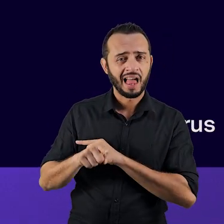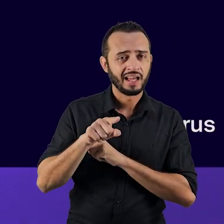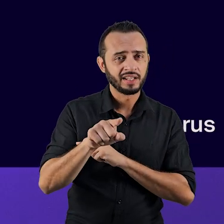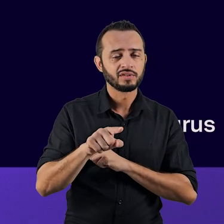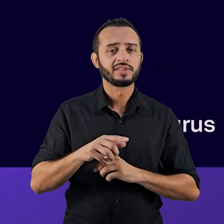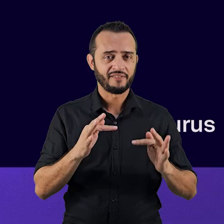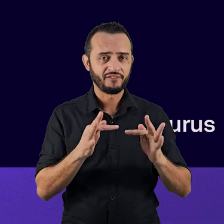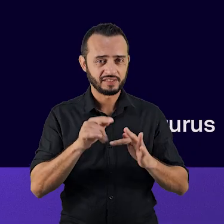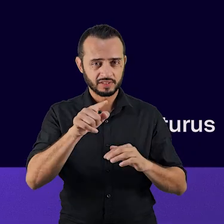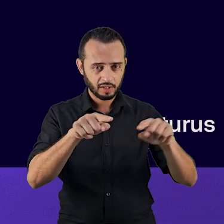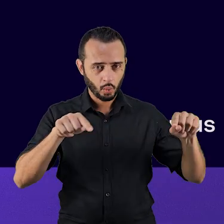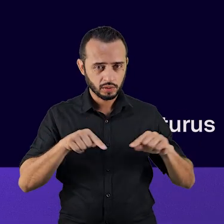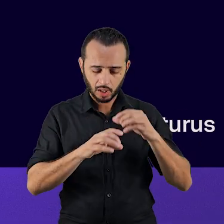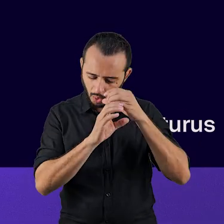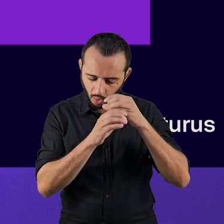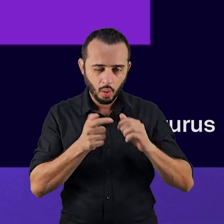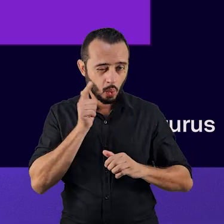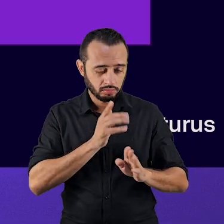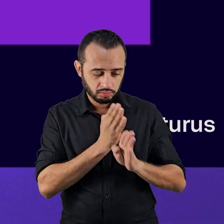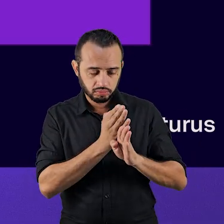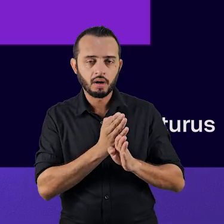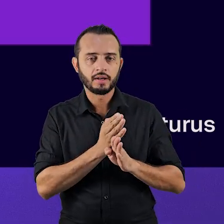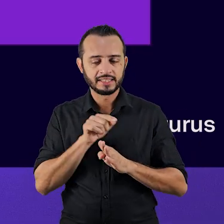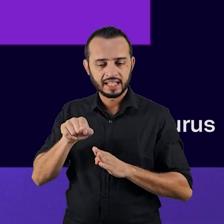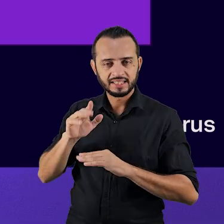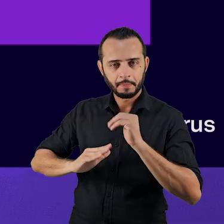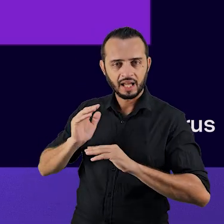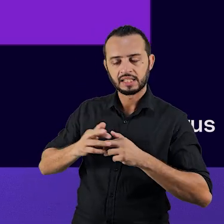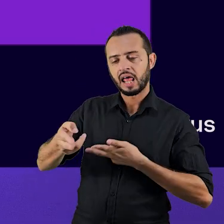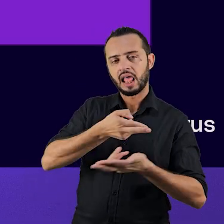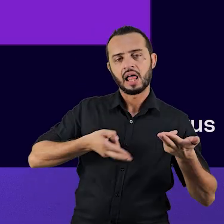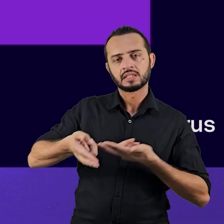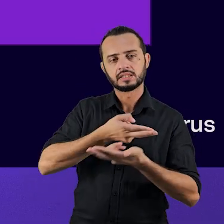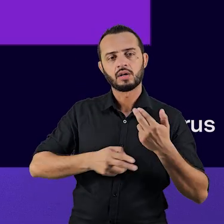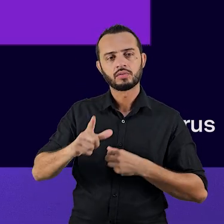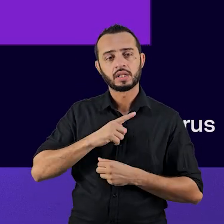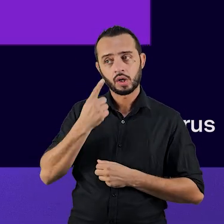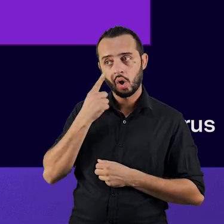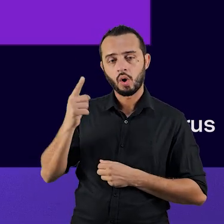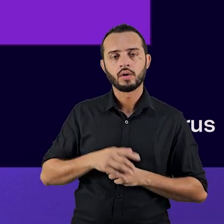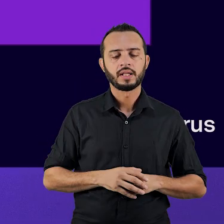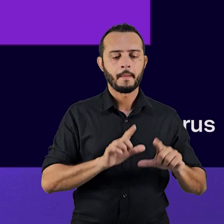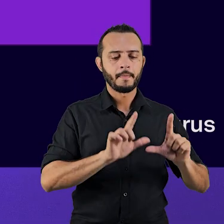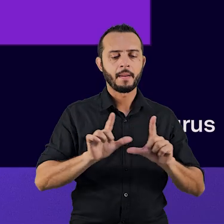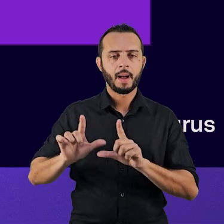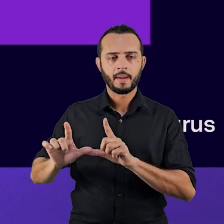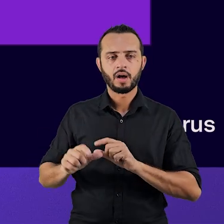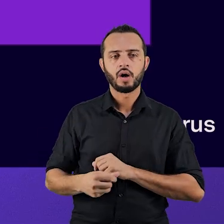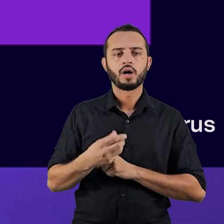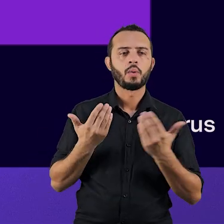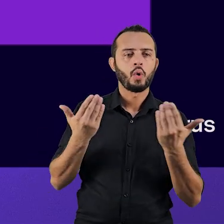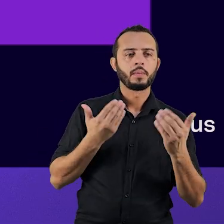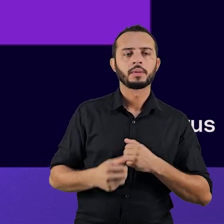você mede no laboratório, estão relacionados. Tá? Então aqui eu tenho 3 bits de incerteza.